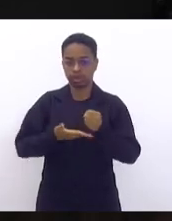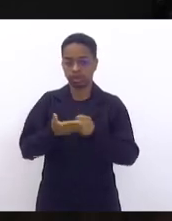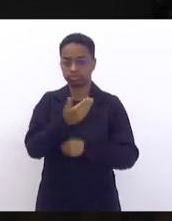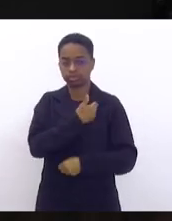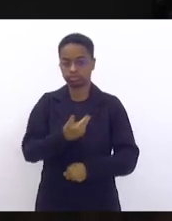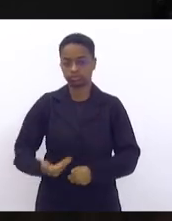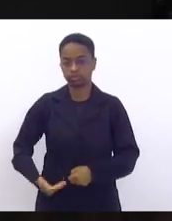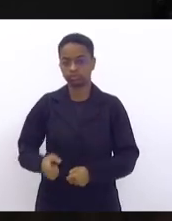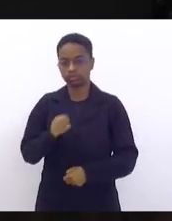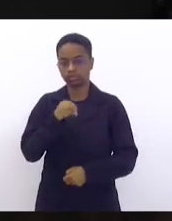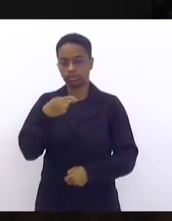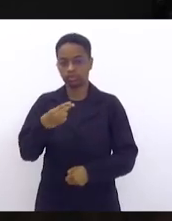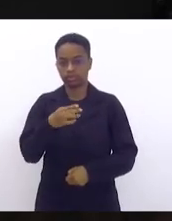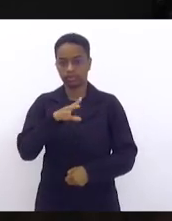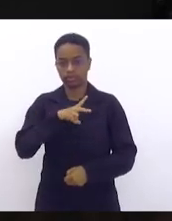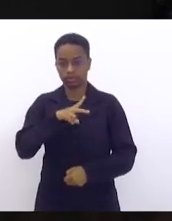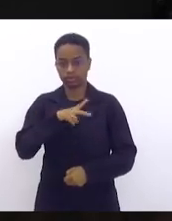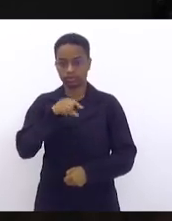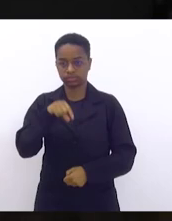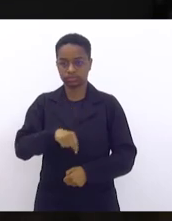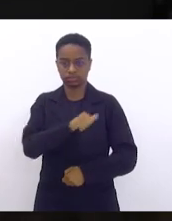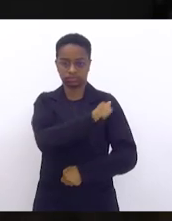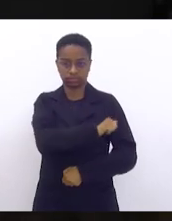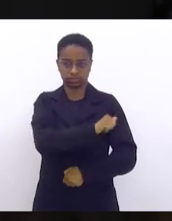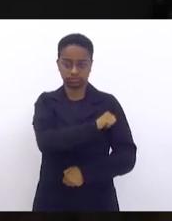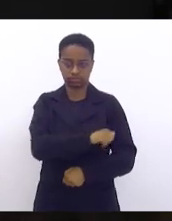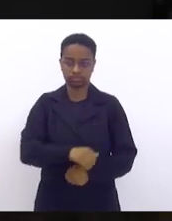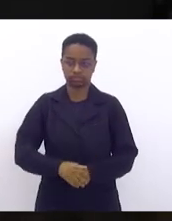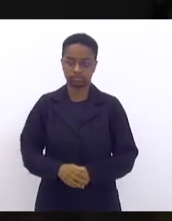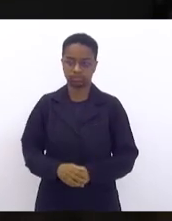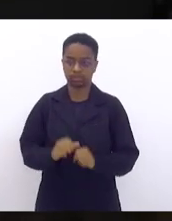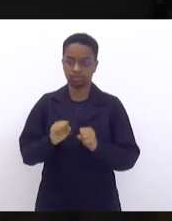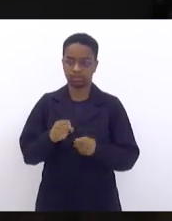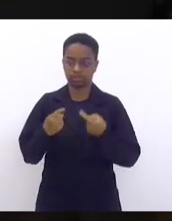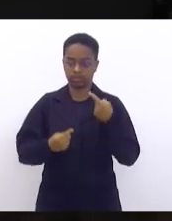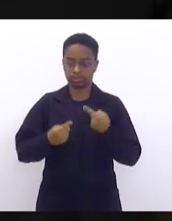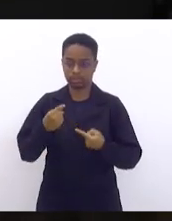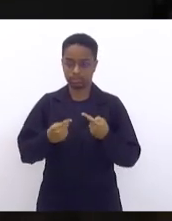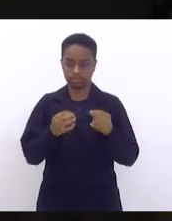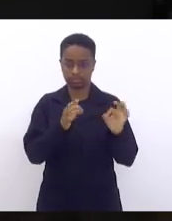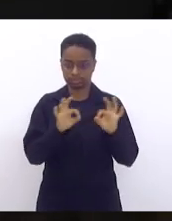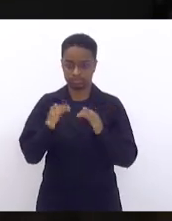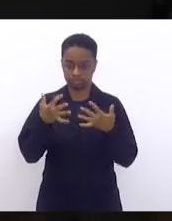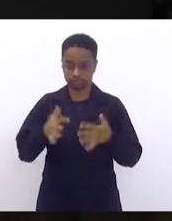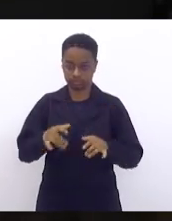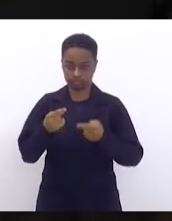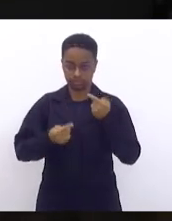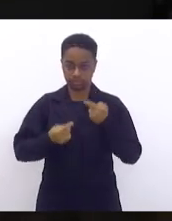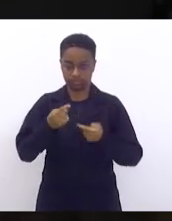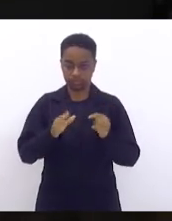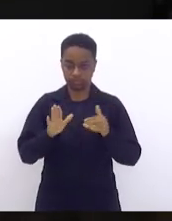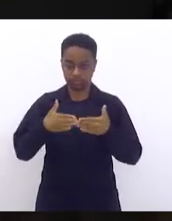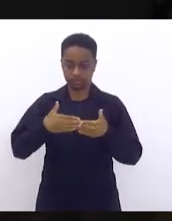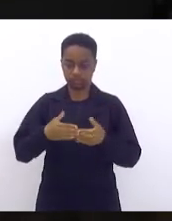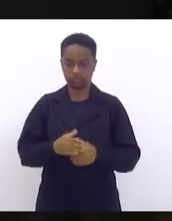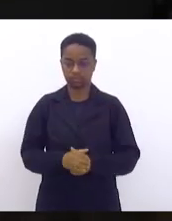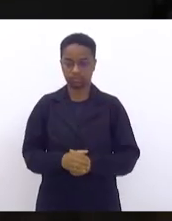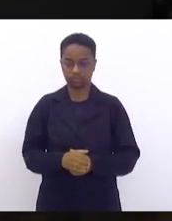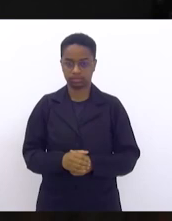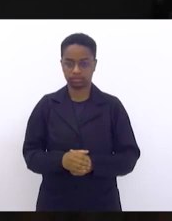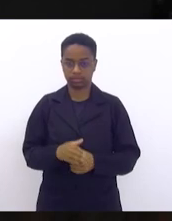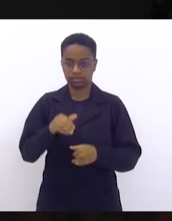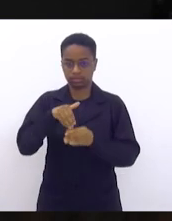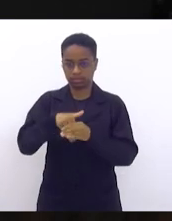ou privadas, no Estado do Rio de Janeiro. Em discussão, não havendo quem queira discutir, encerrada a discussão.